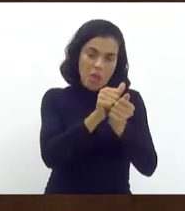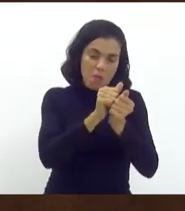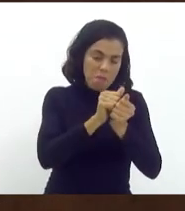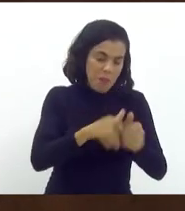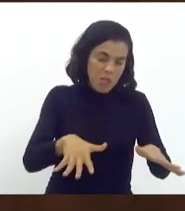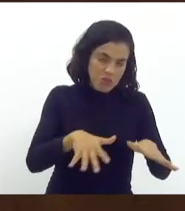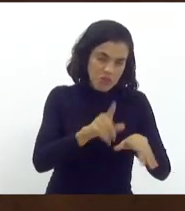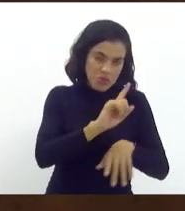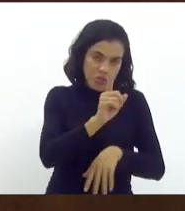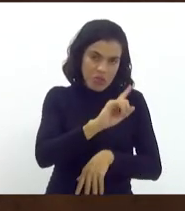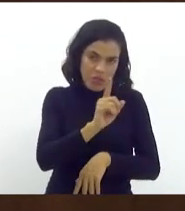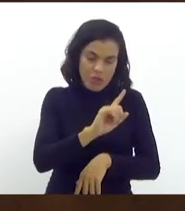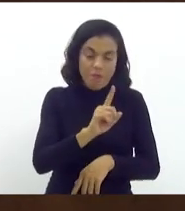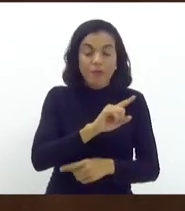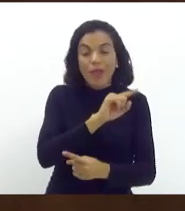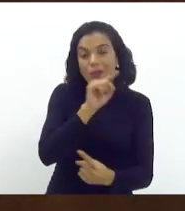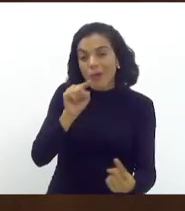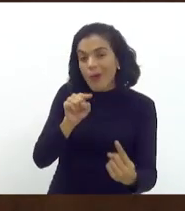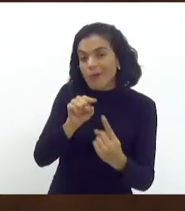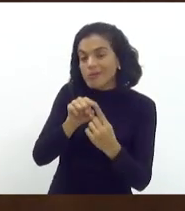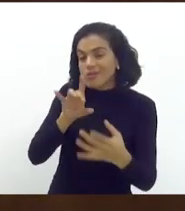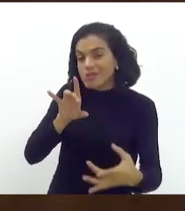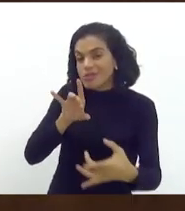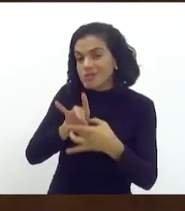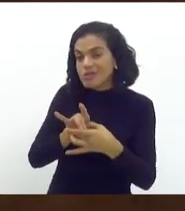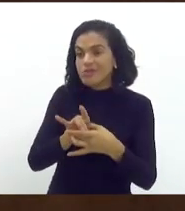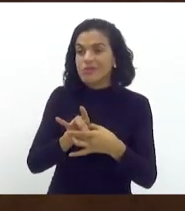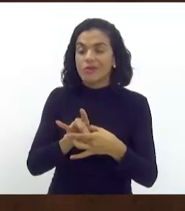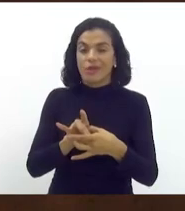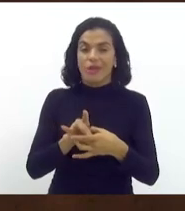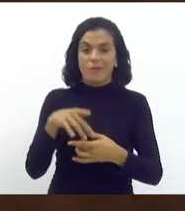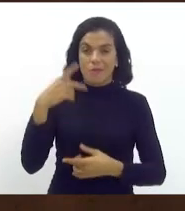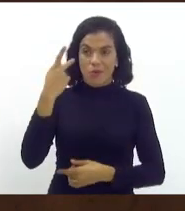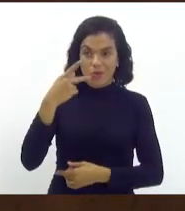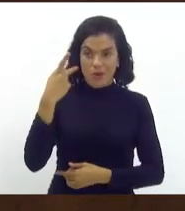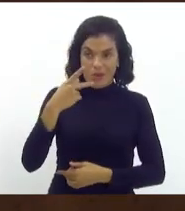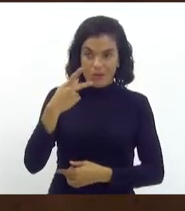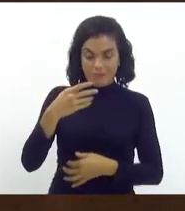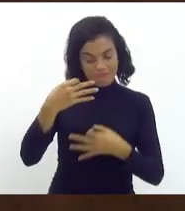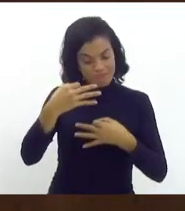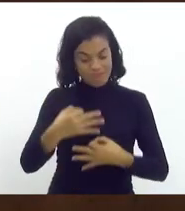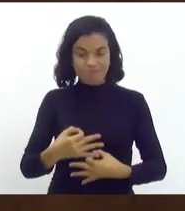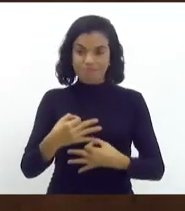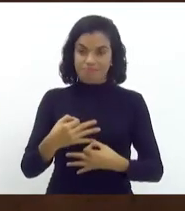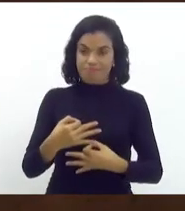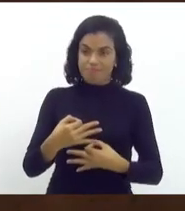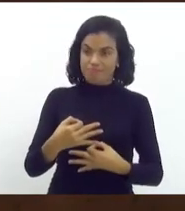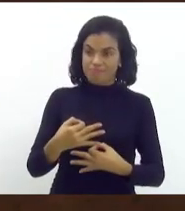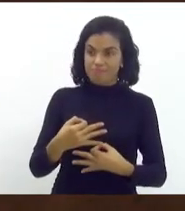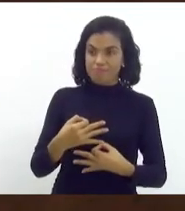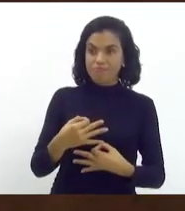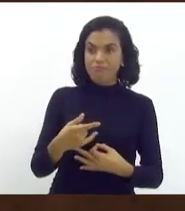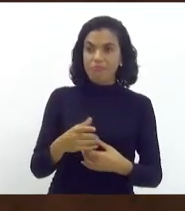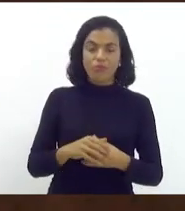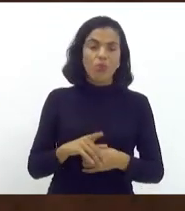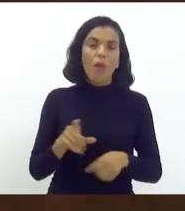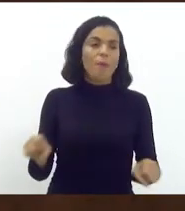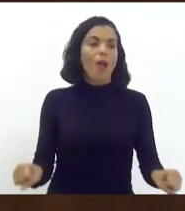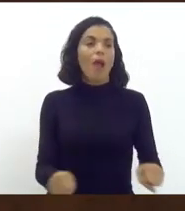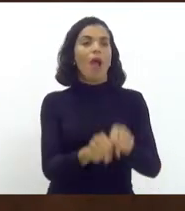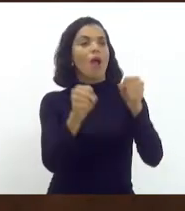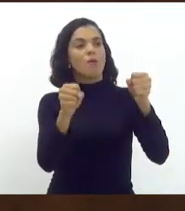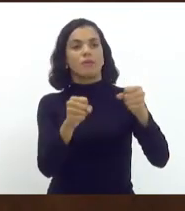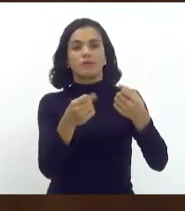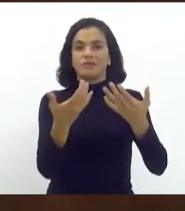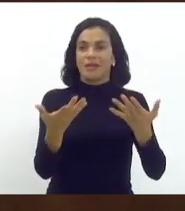no sentido de falar fazermos alguma coisa que politicamente seja para destruir um órgão que